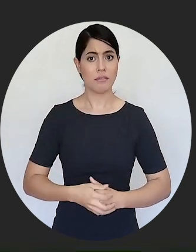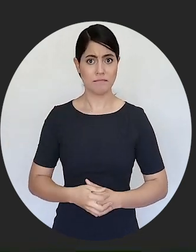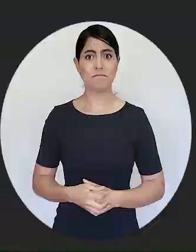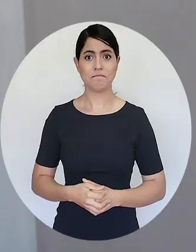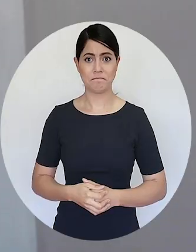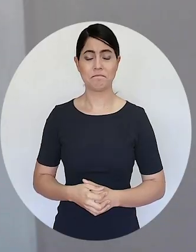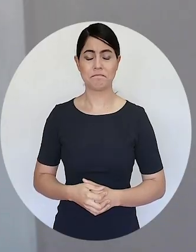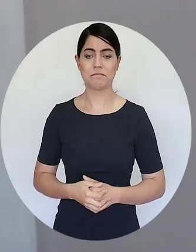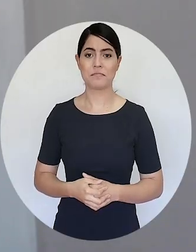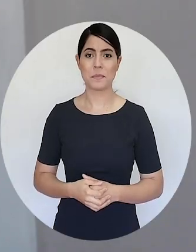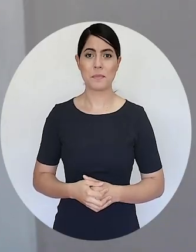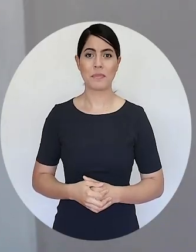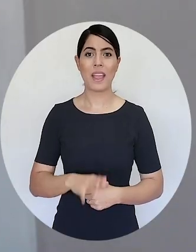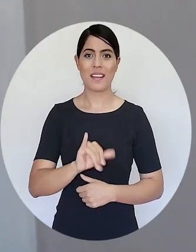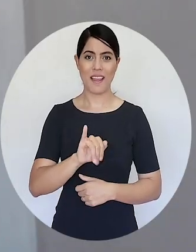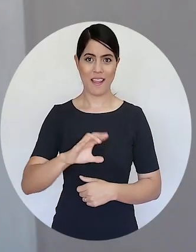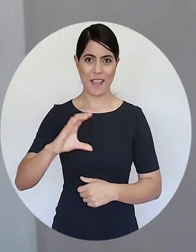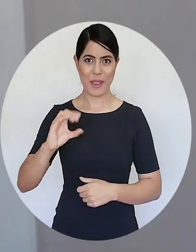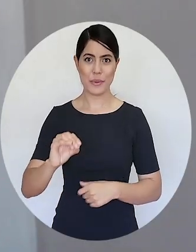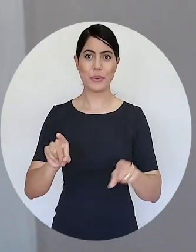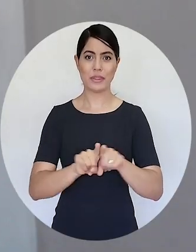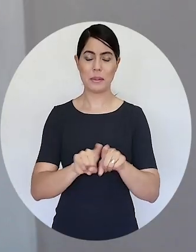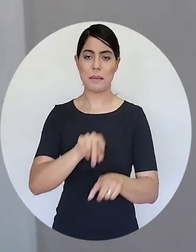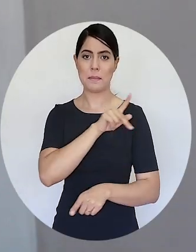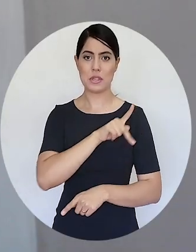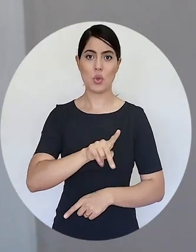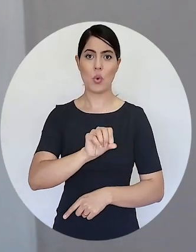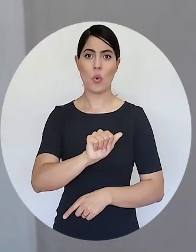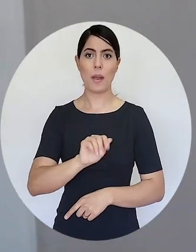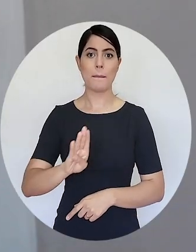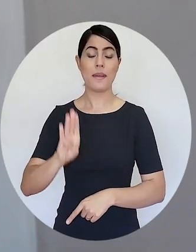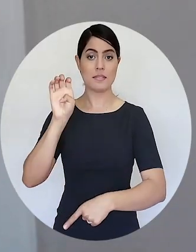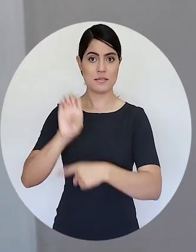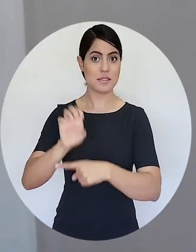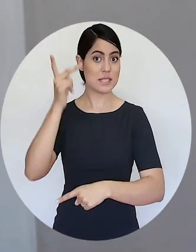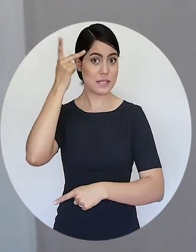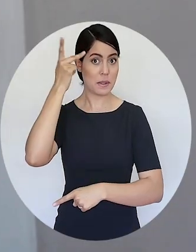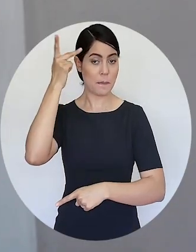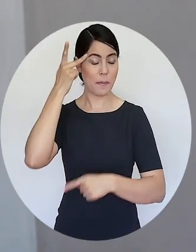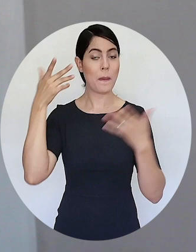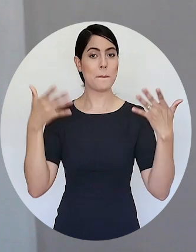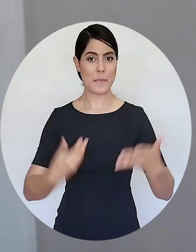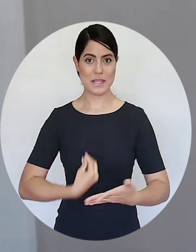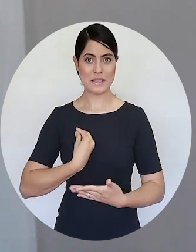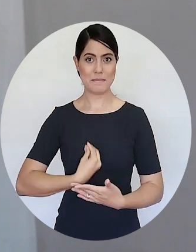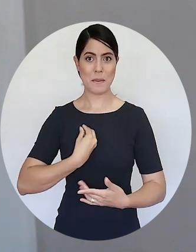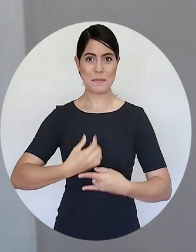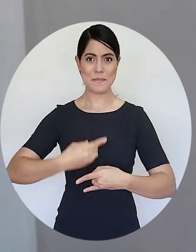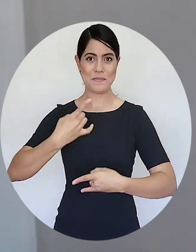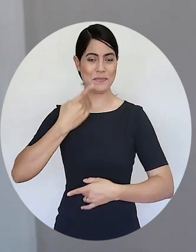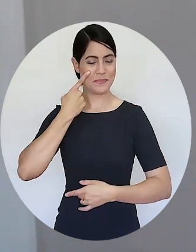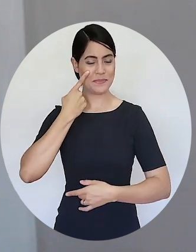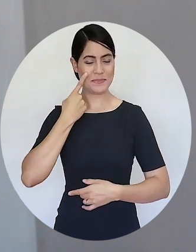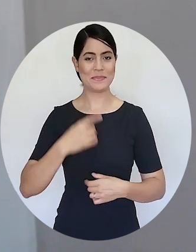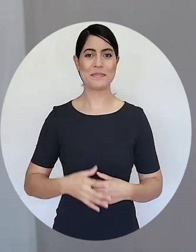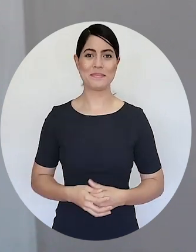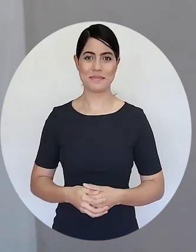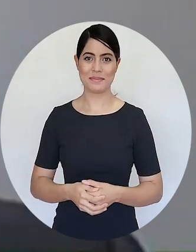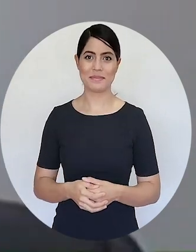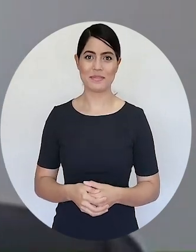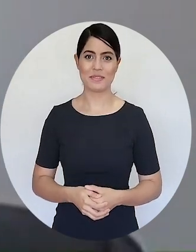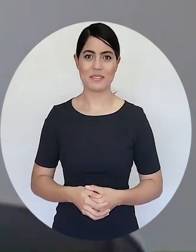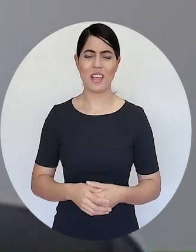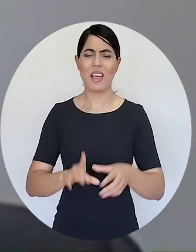minha fala. Caio Augusto Silva dos Santos, presidente da OAB São Paulo, também participou dos debates. Confira